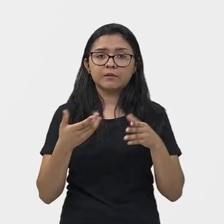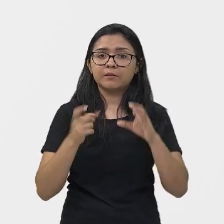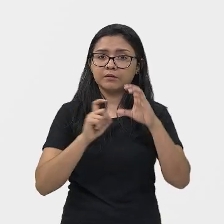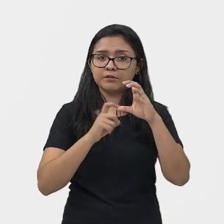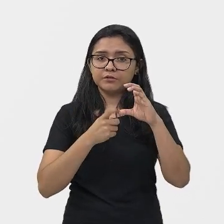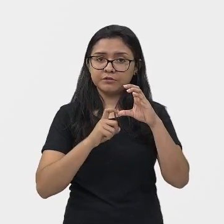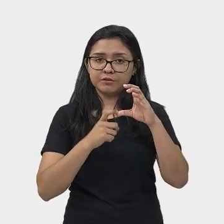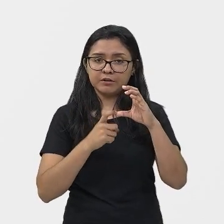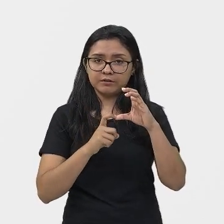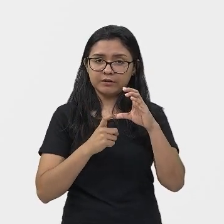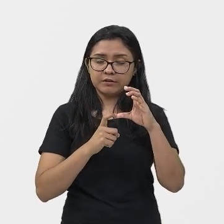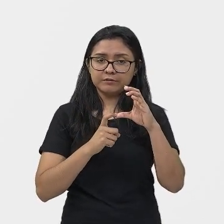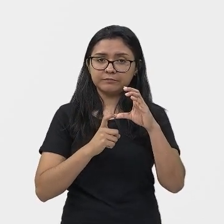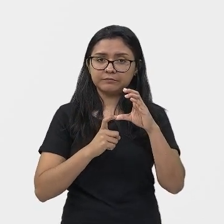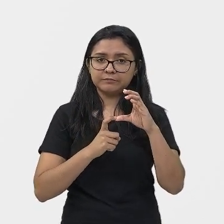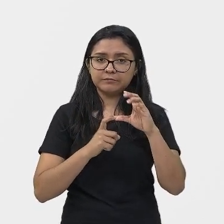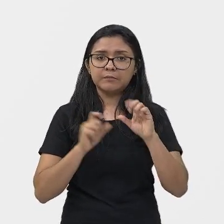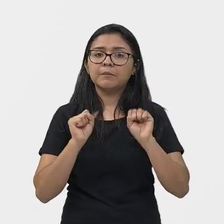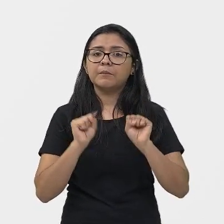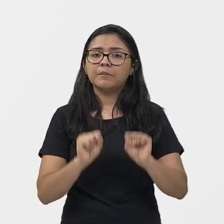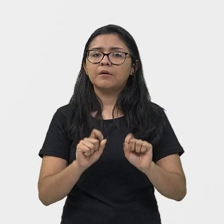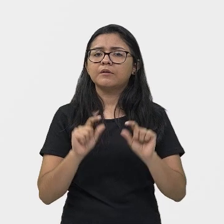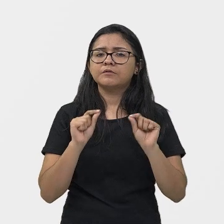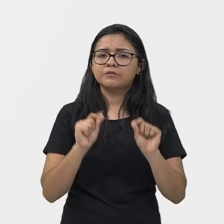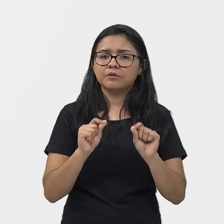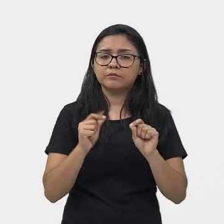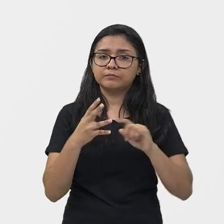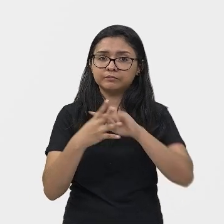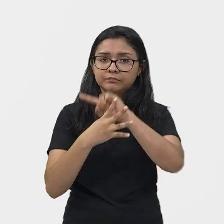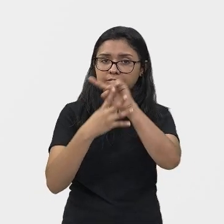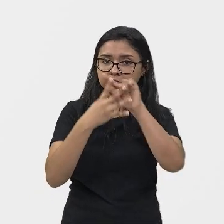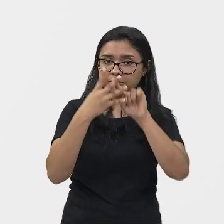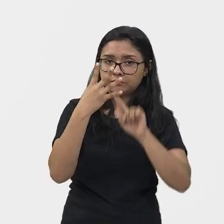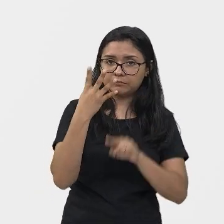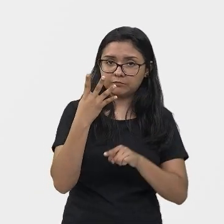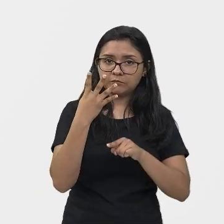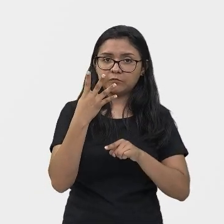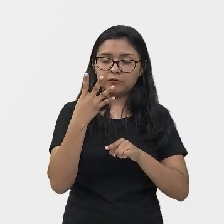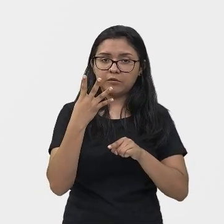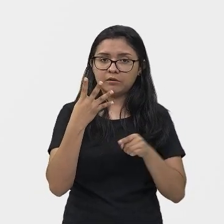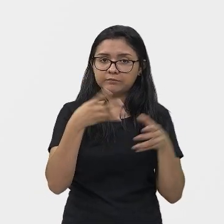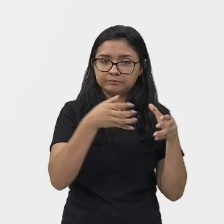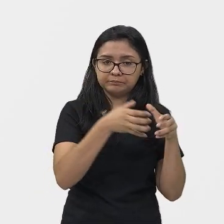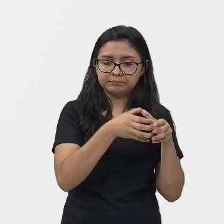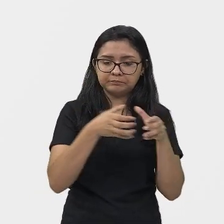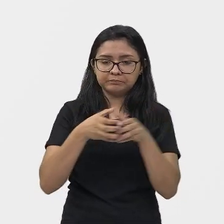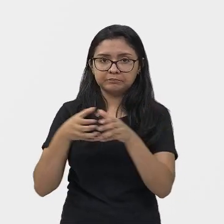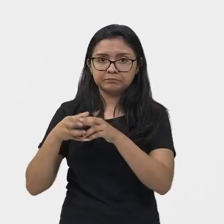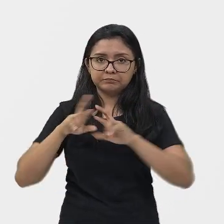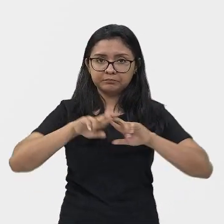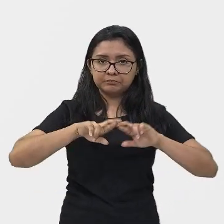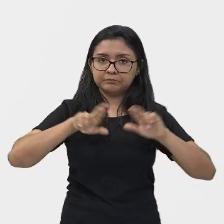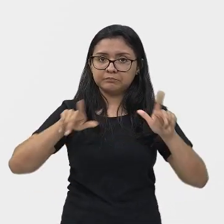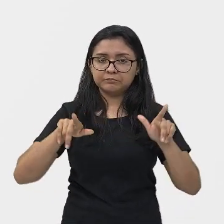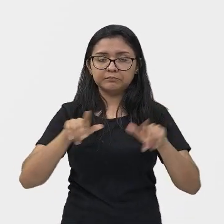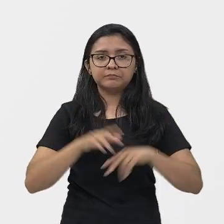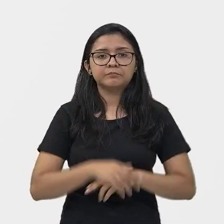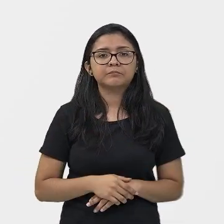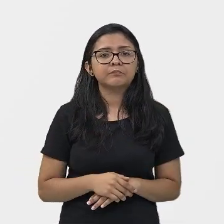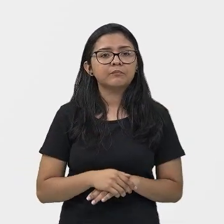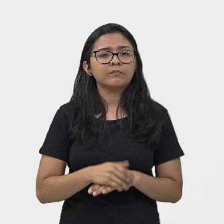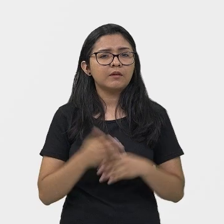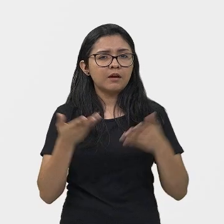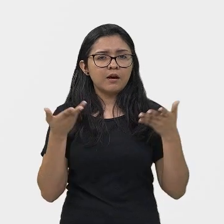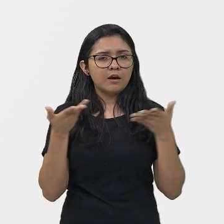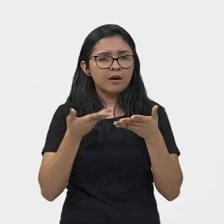ser classificadas de 4 formas distintas, tá? E agora a gente vai ver